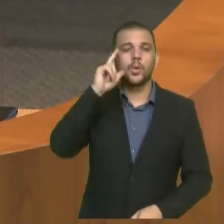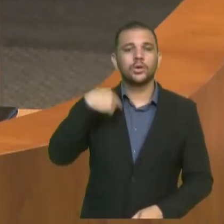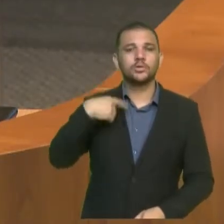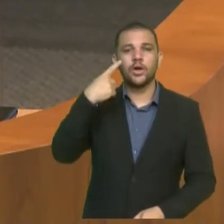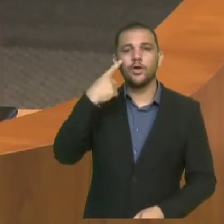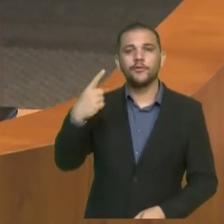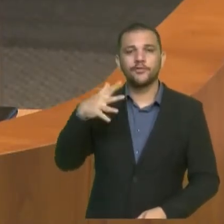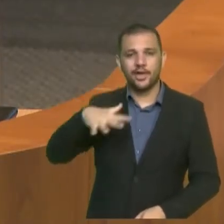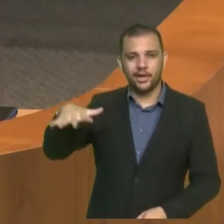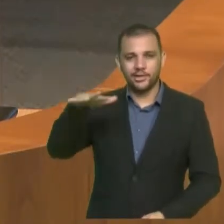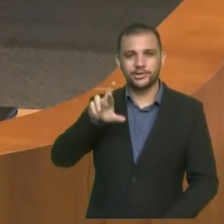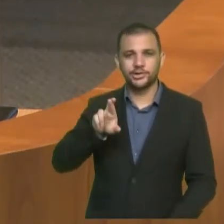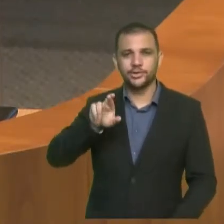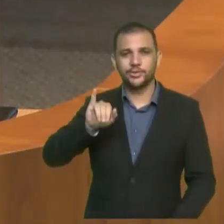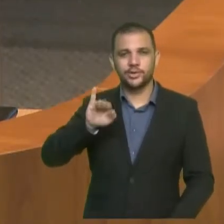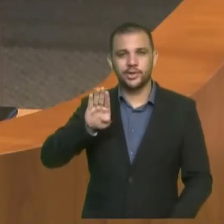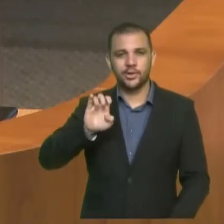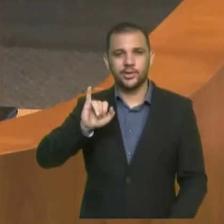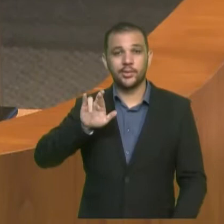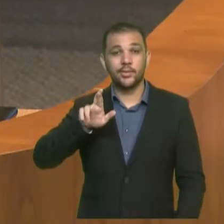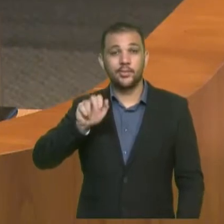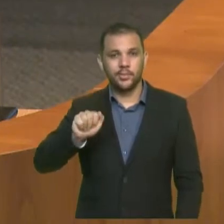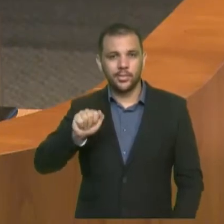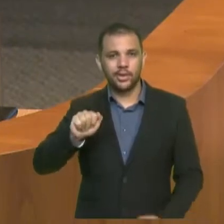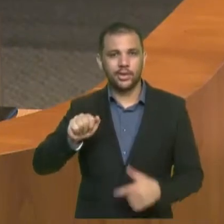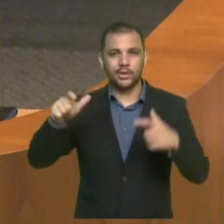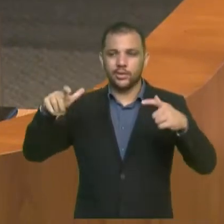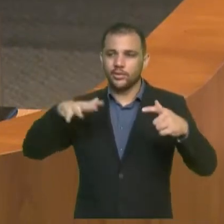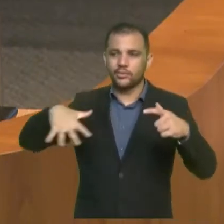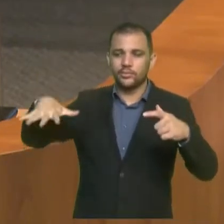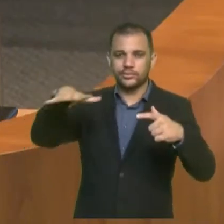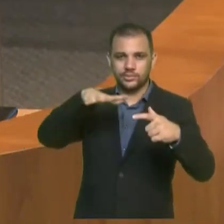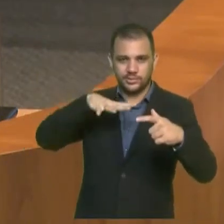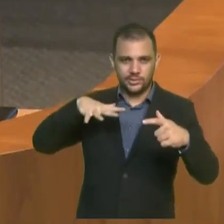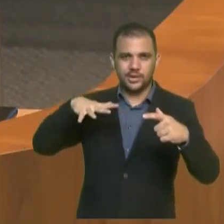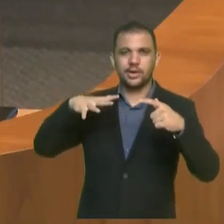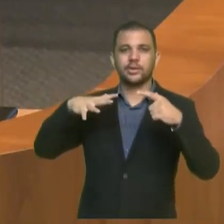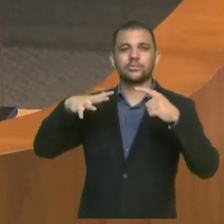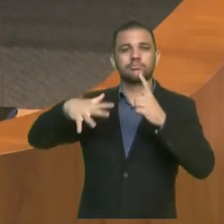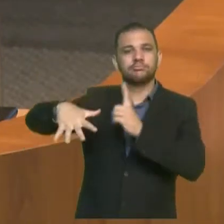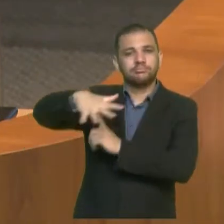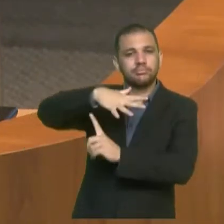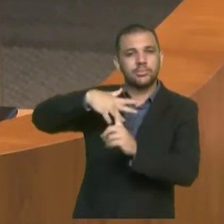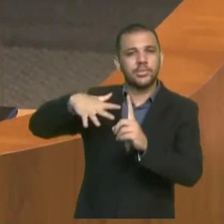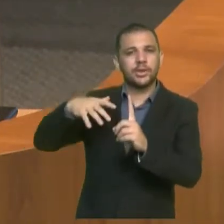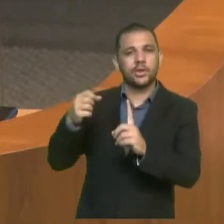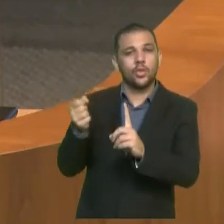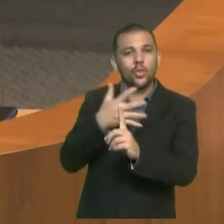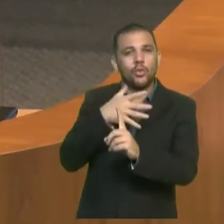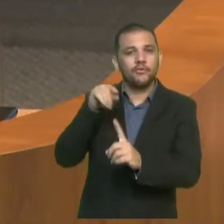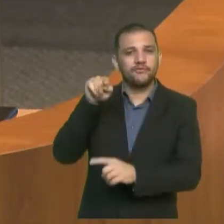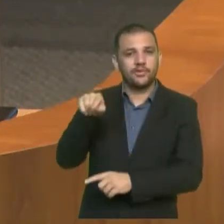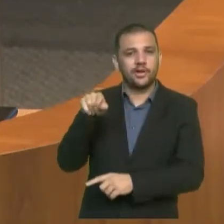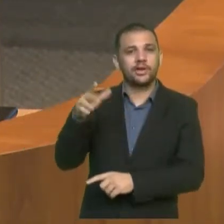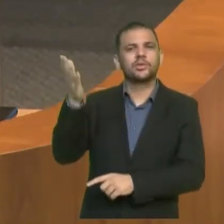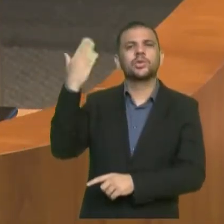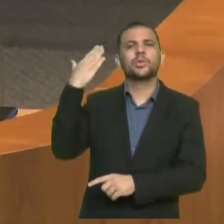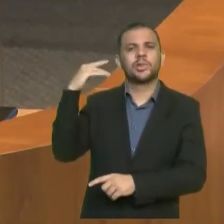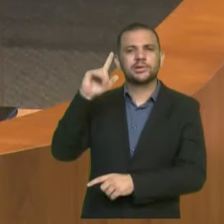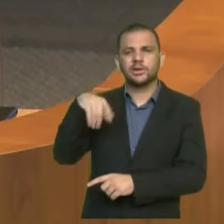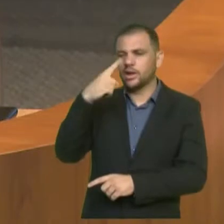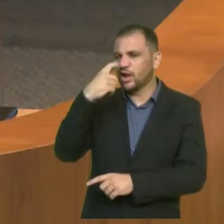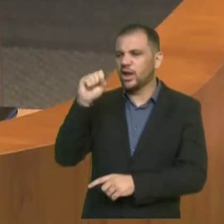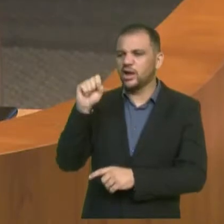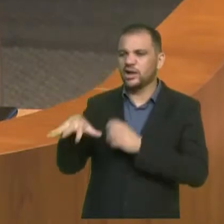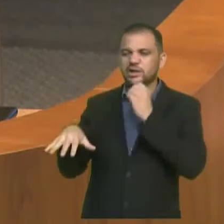aquilo que era um lixão fantasiado de aterro, hoje tem uma gestão que retira boa